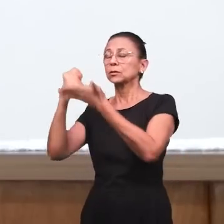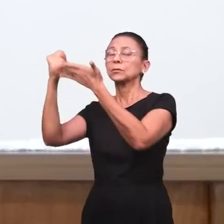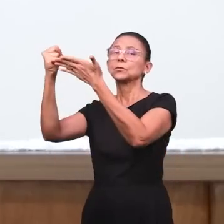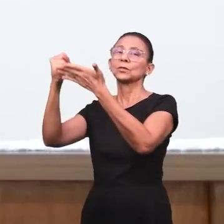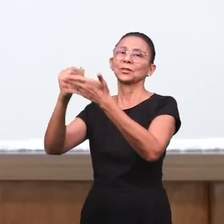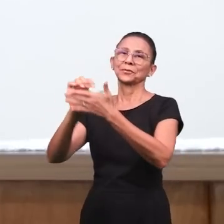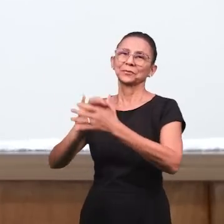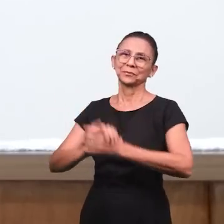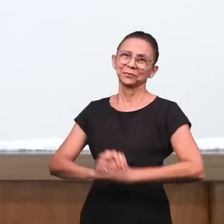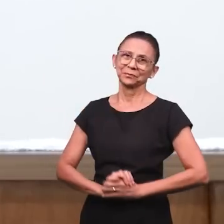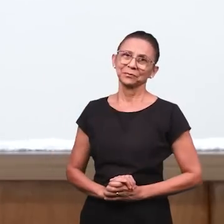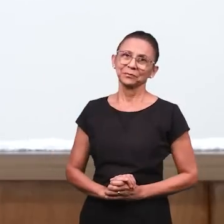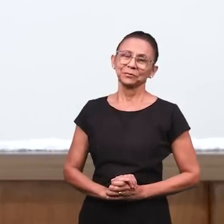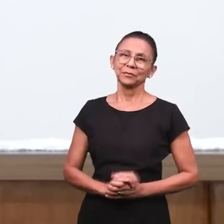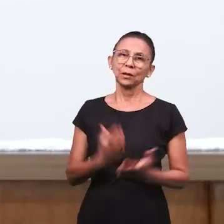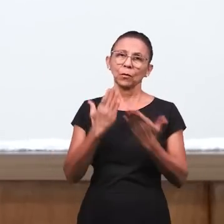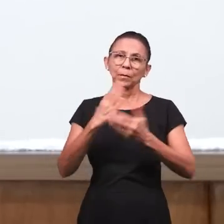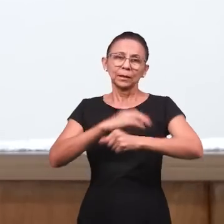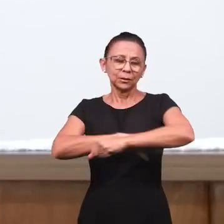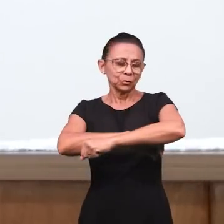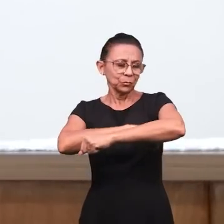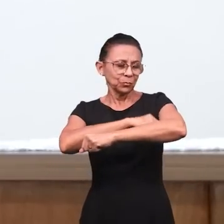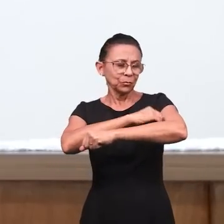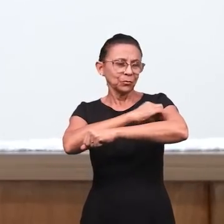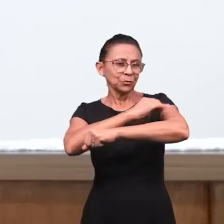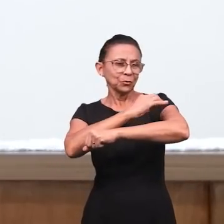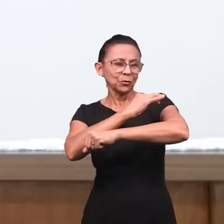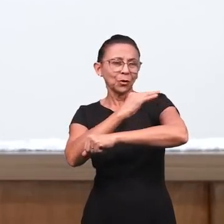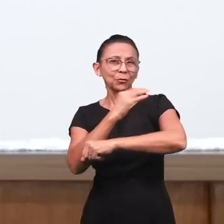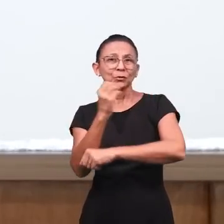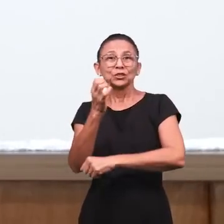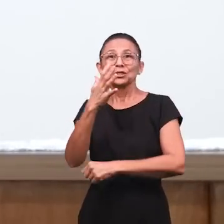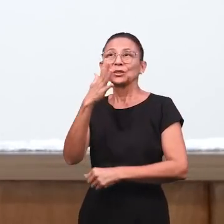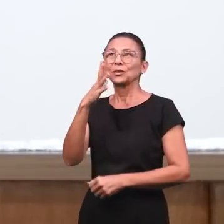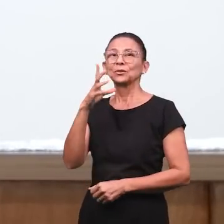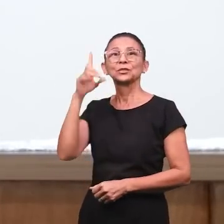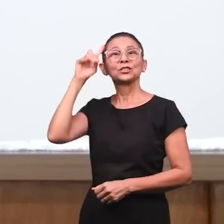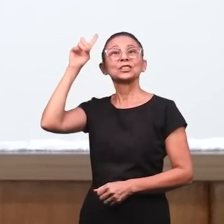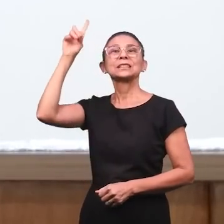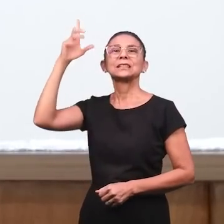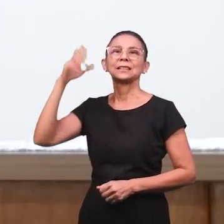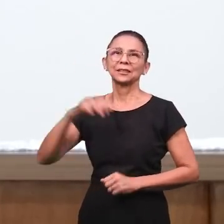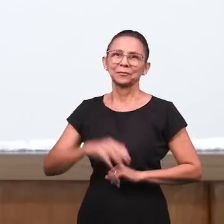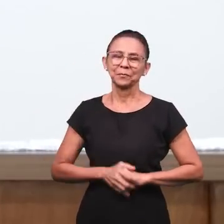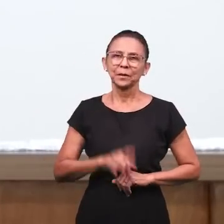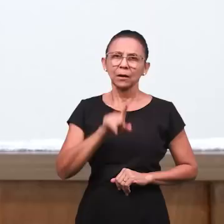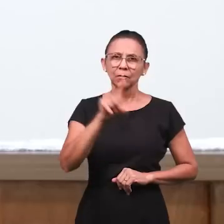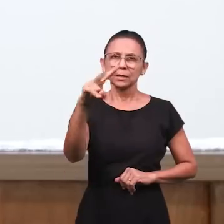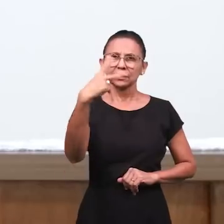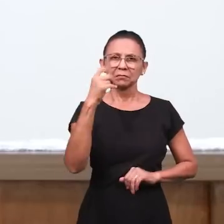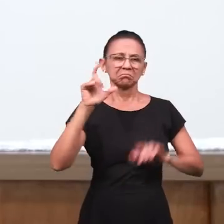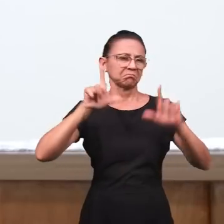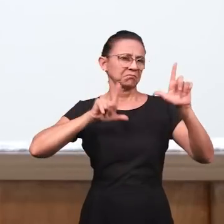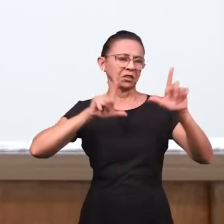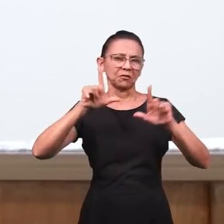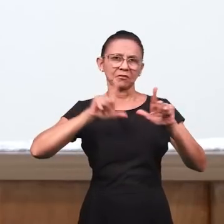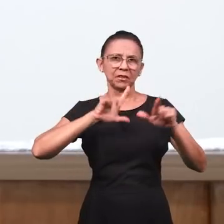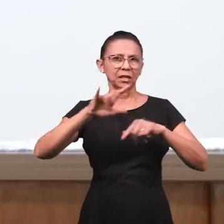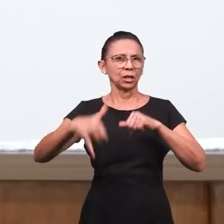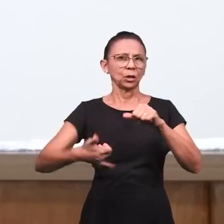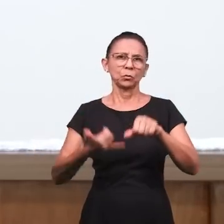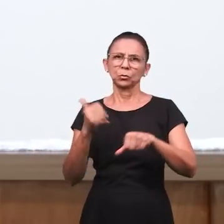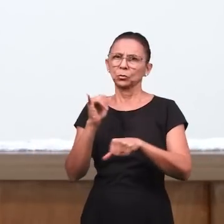vai surgir e estaremos com o Senhor na glória. Mas você que está nos ouvindo agora, seja pela TV, pelo